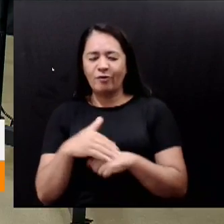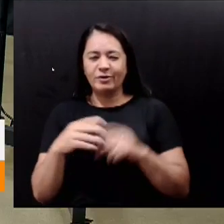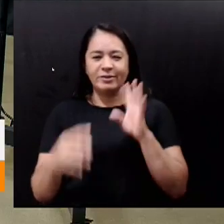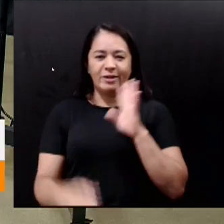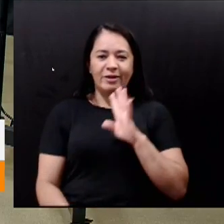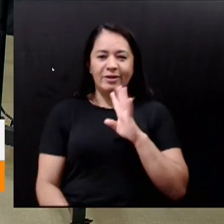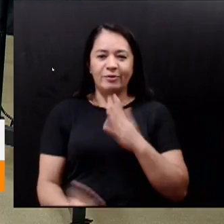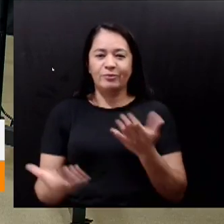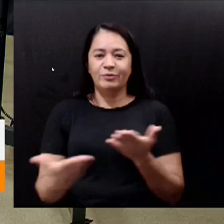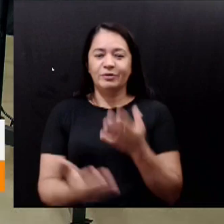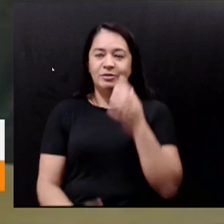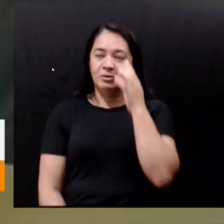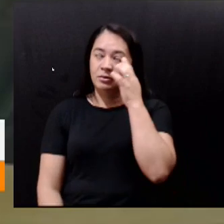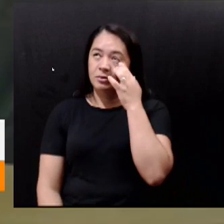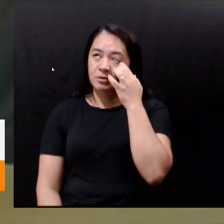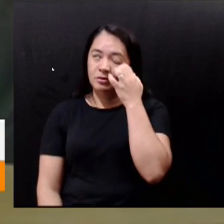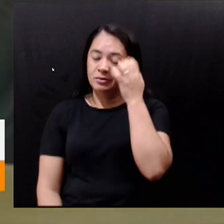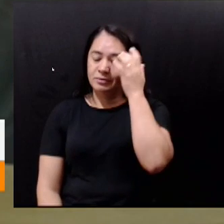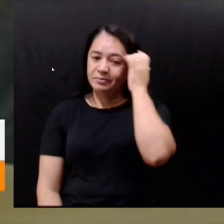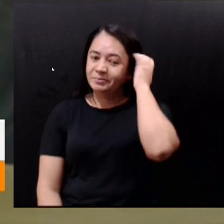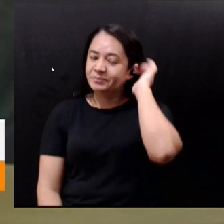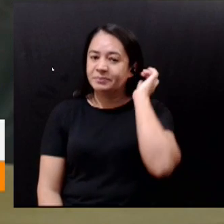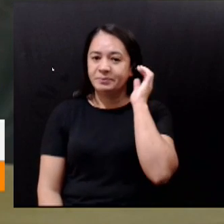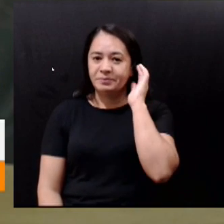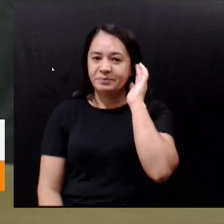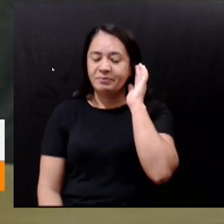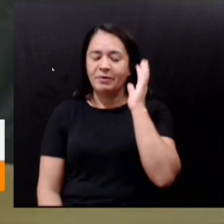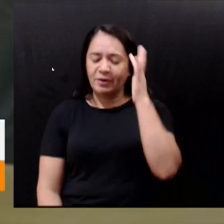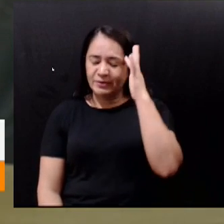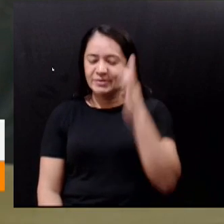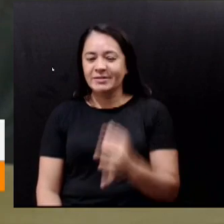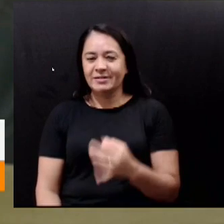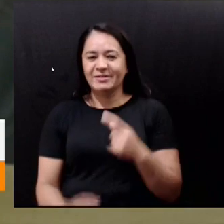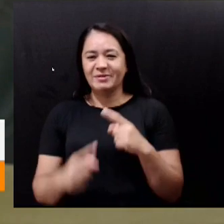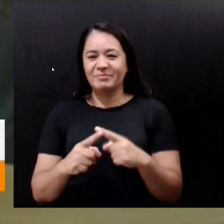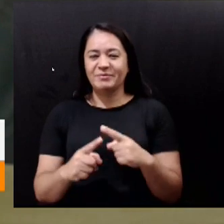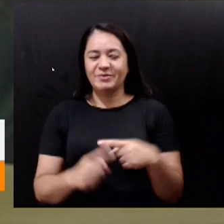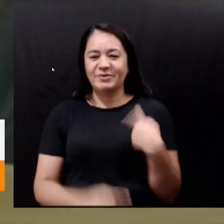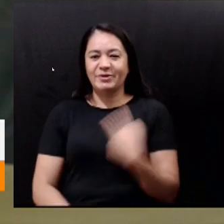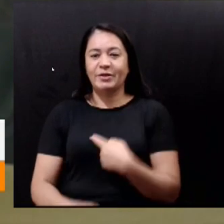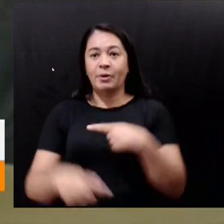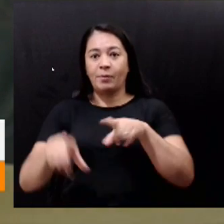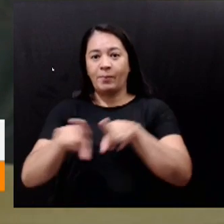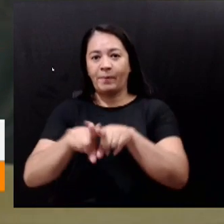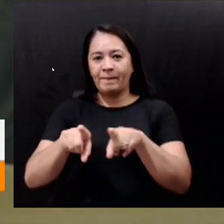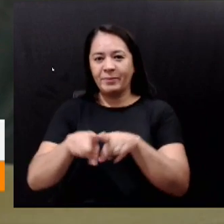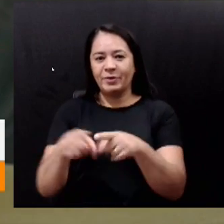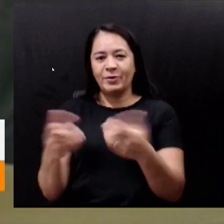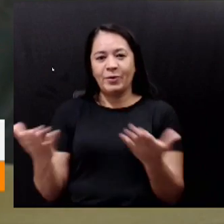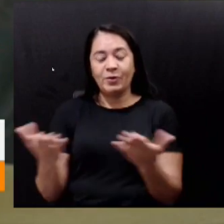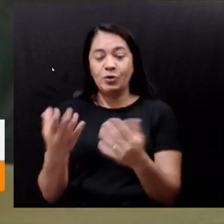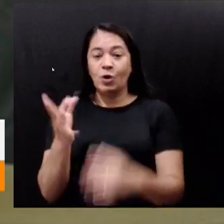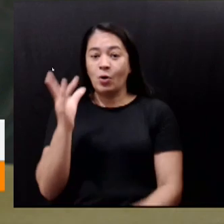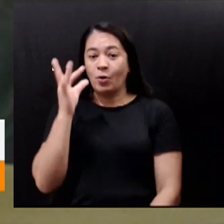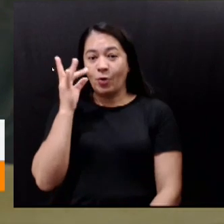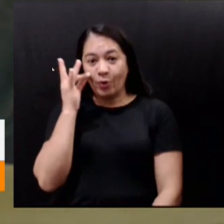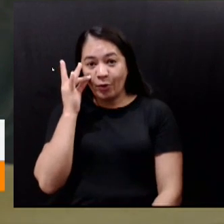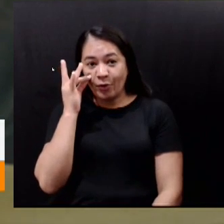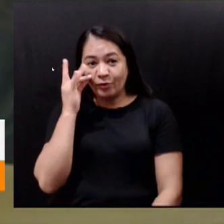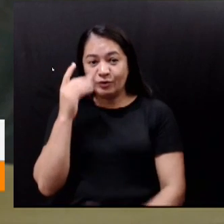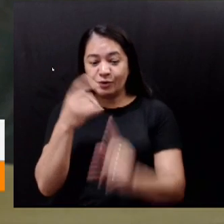tenho toda a certeza, porque a gente também está recebendo aqui ao vivo, né, através do Zoom,